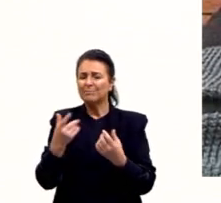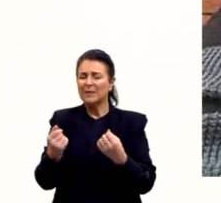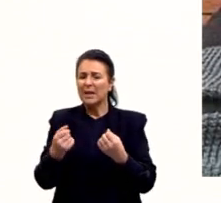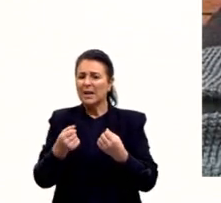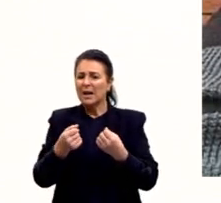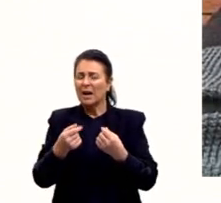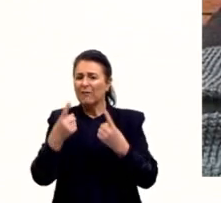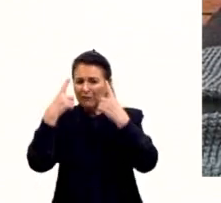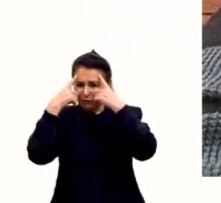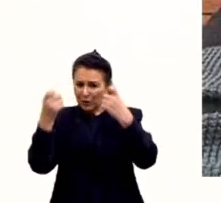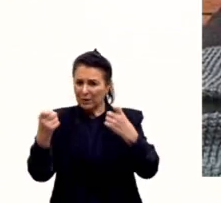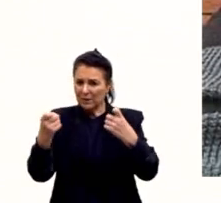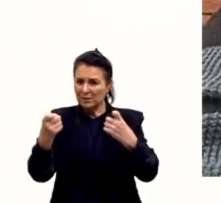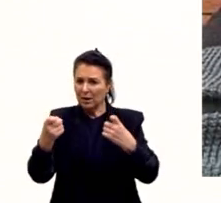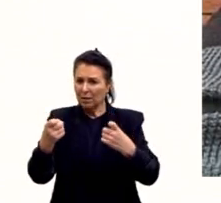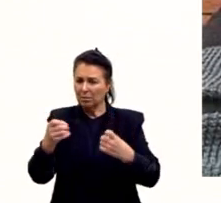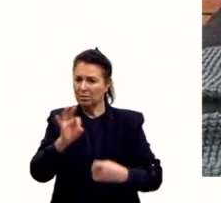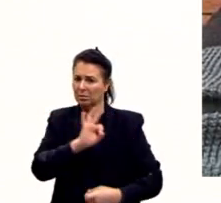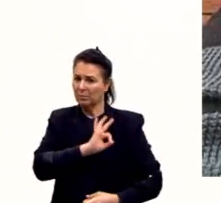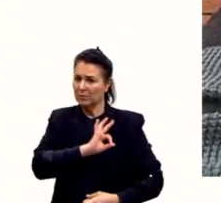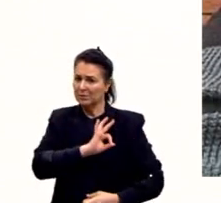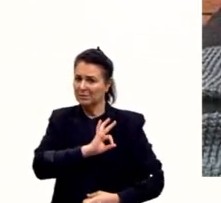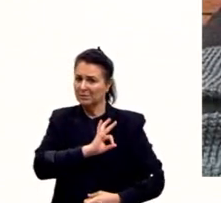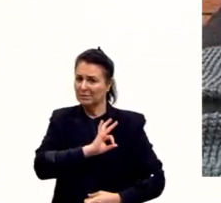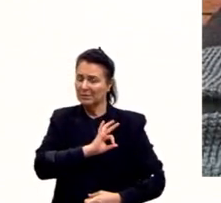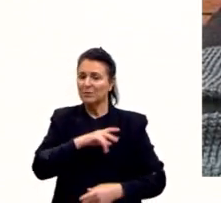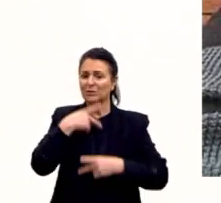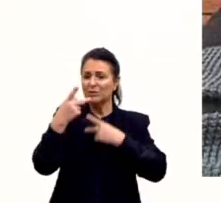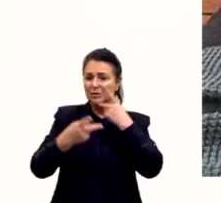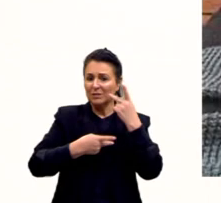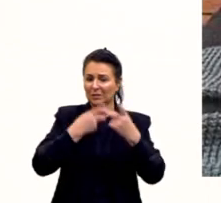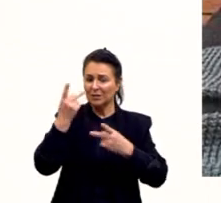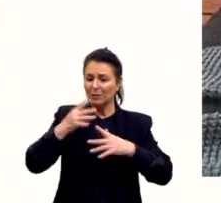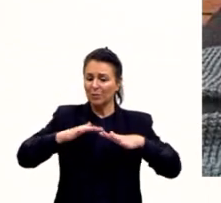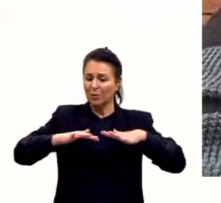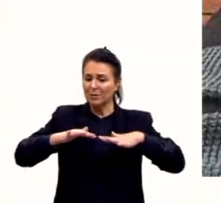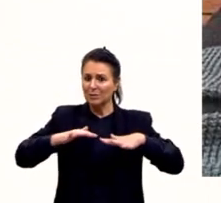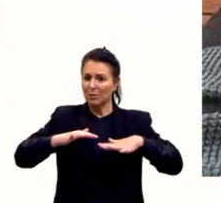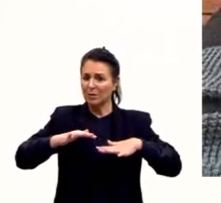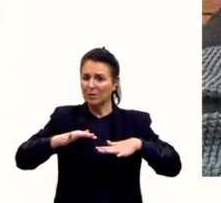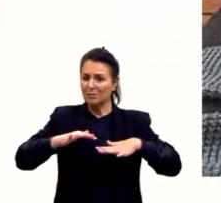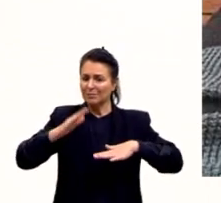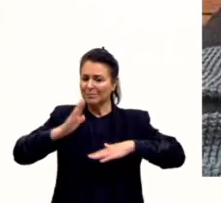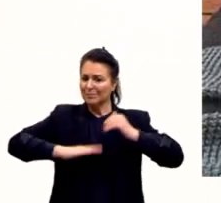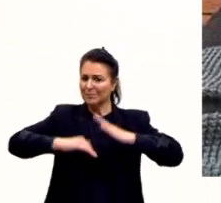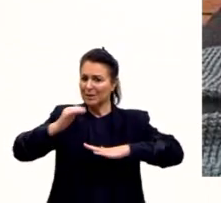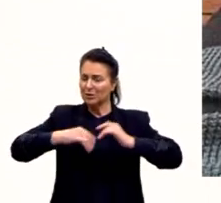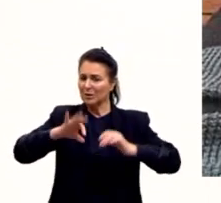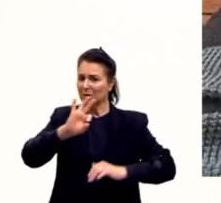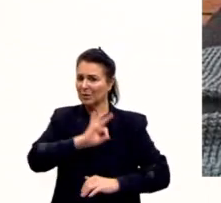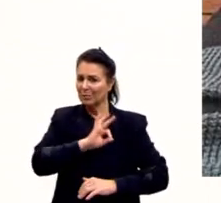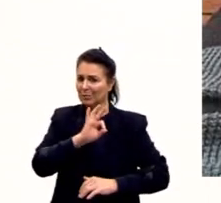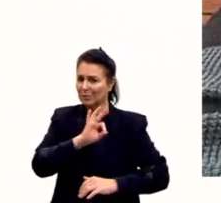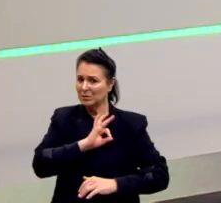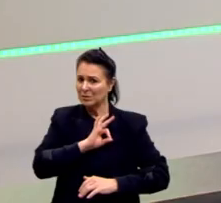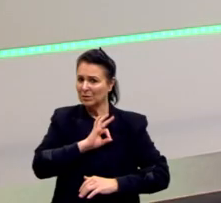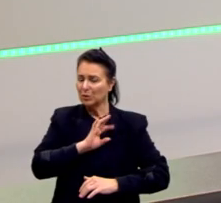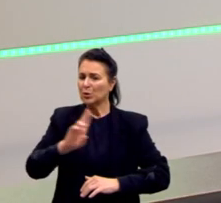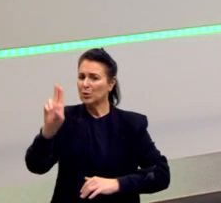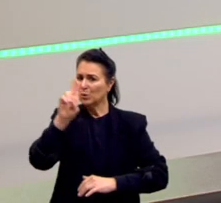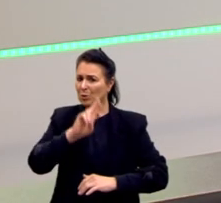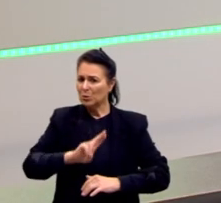ações policiais né quando a gente está falando sobre ações policiais que agem de maneira muito